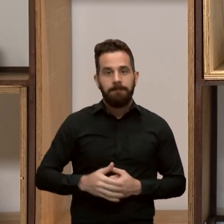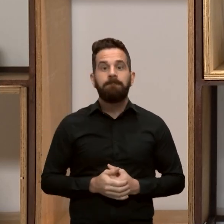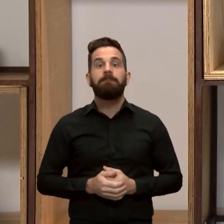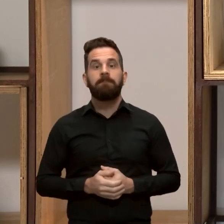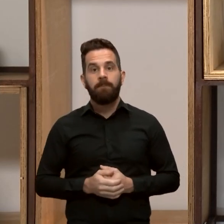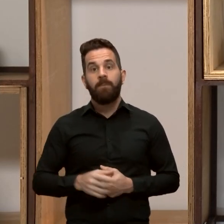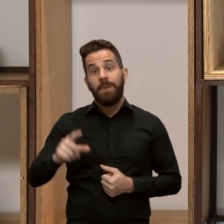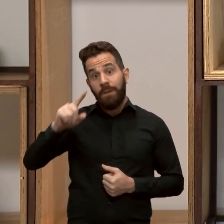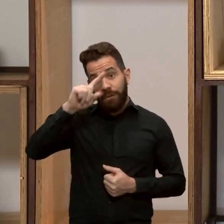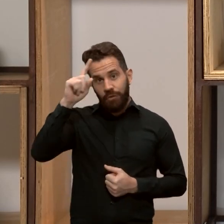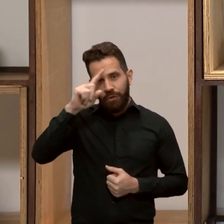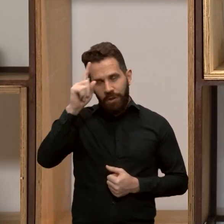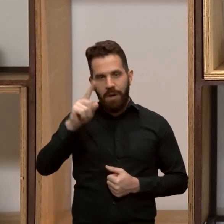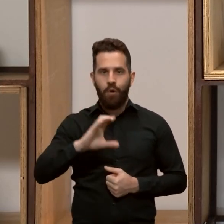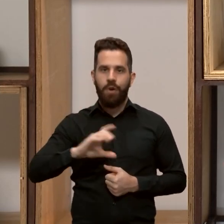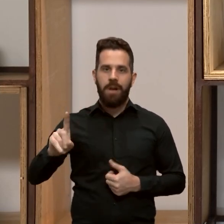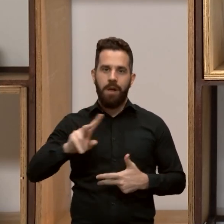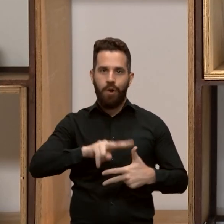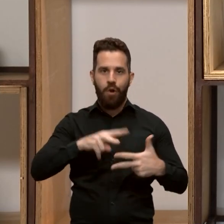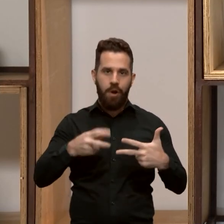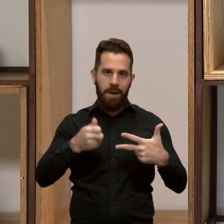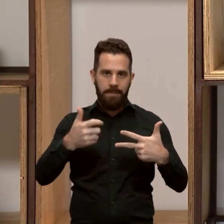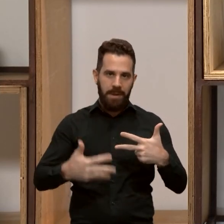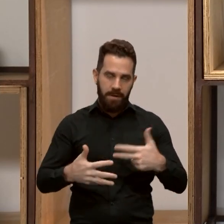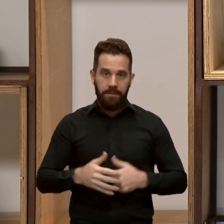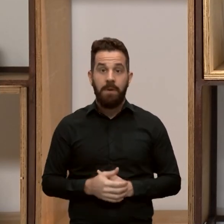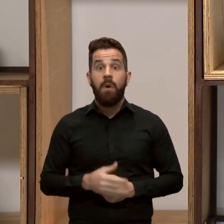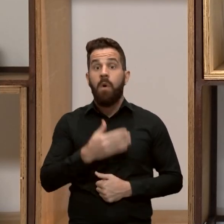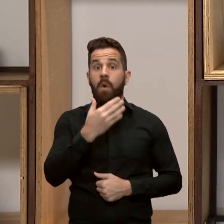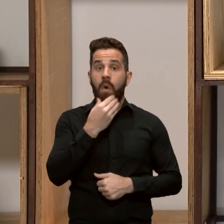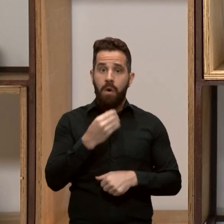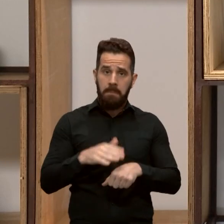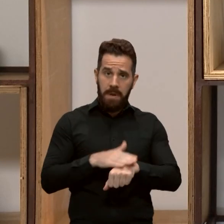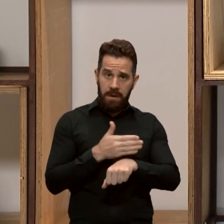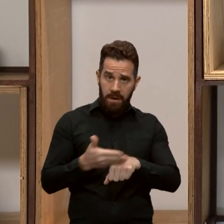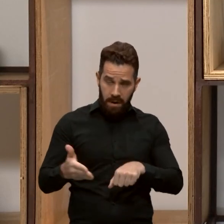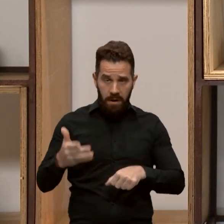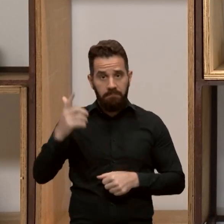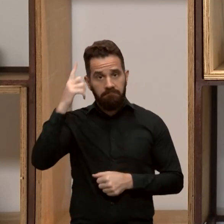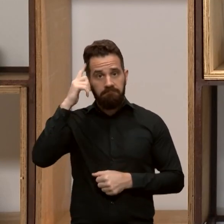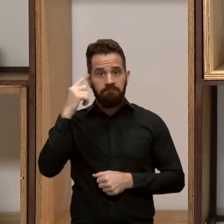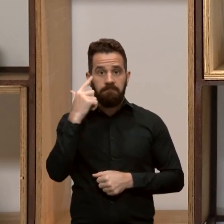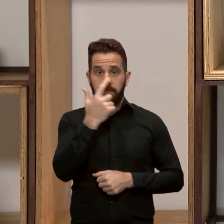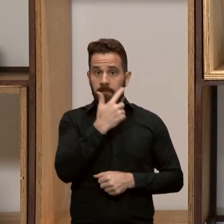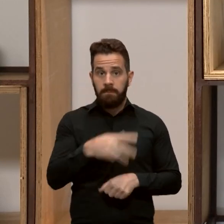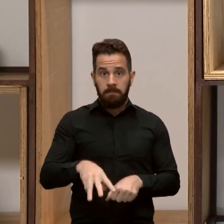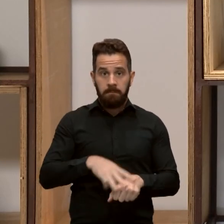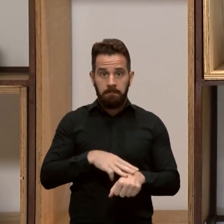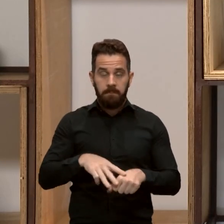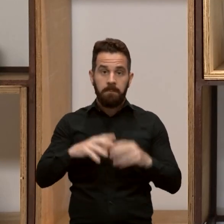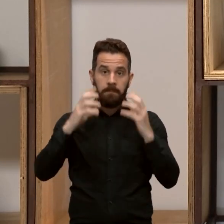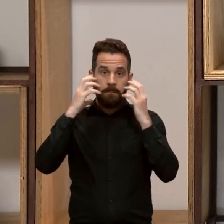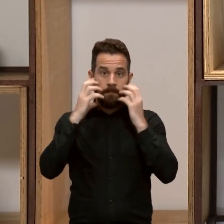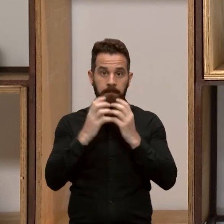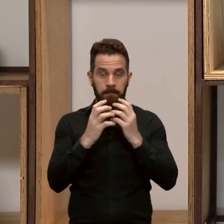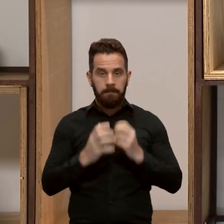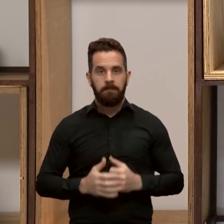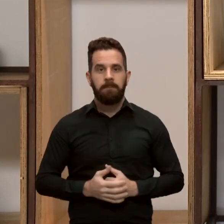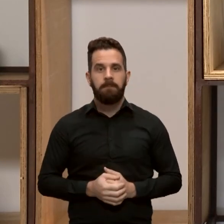Ele é coordenador do Labitaf. O professor é um homem de pele clara, com cabelos e olhos castanhos e que usa uma barba